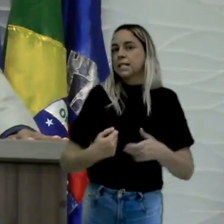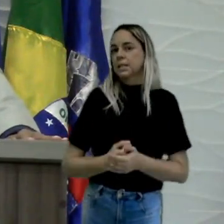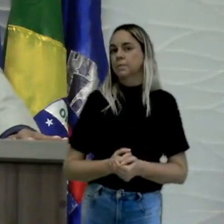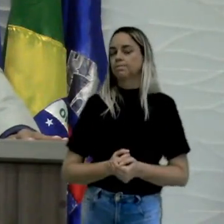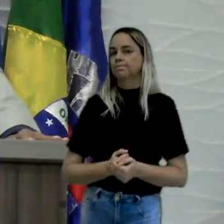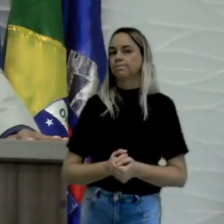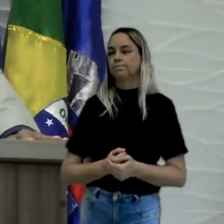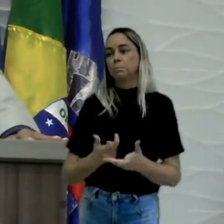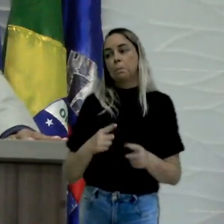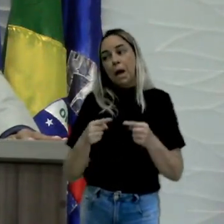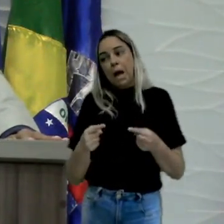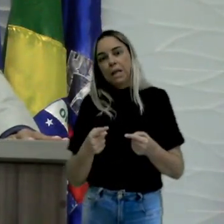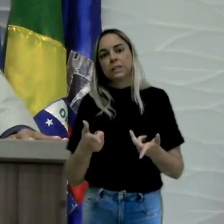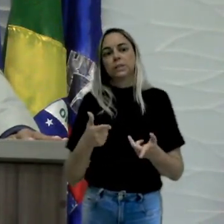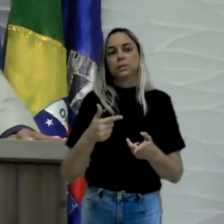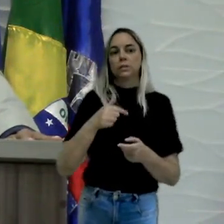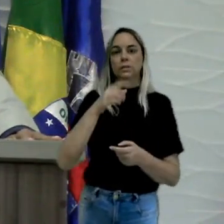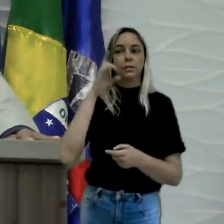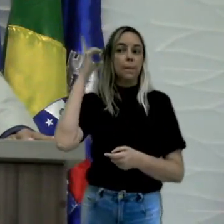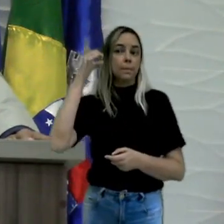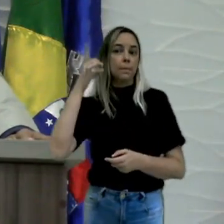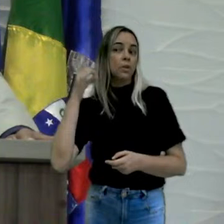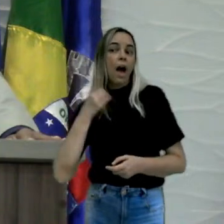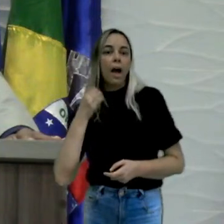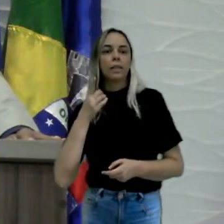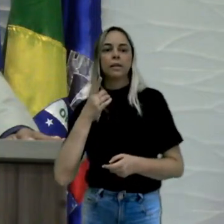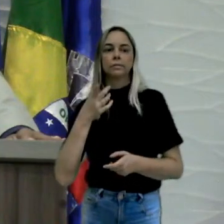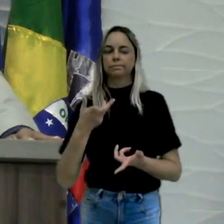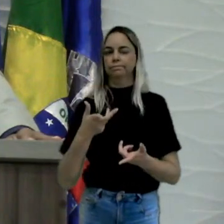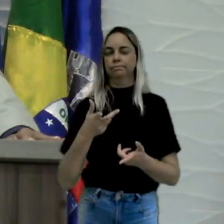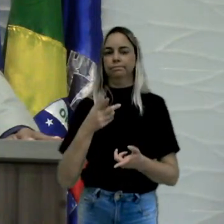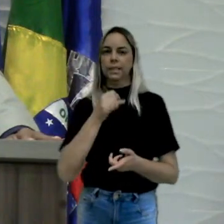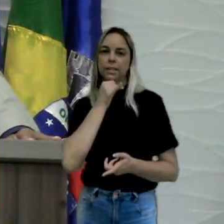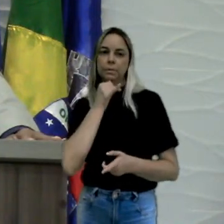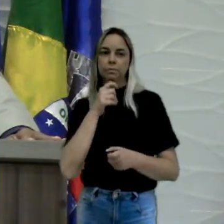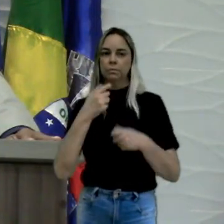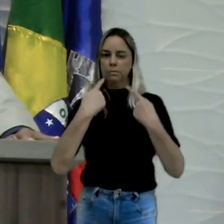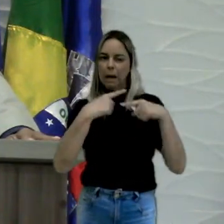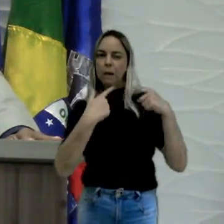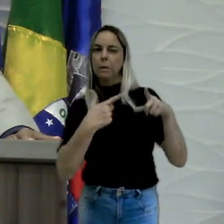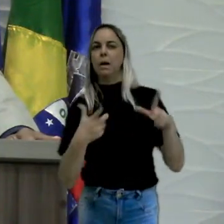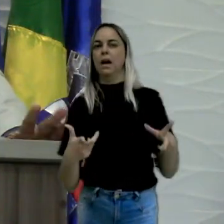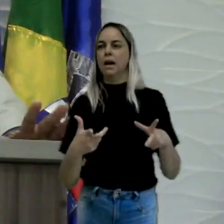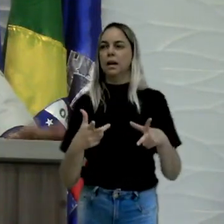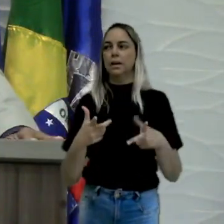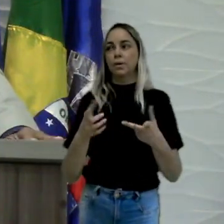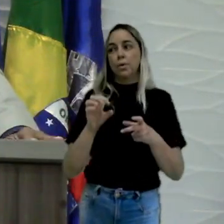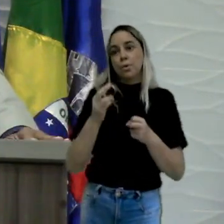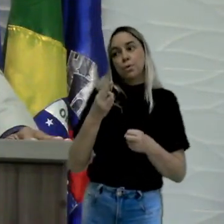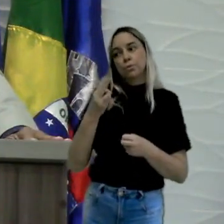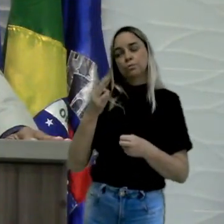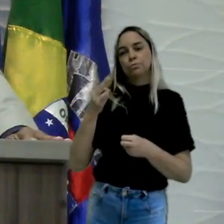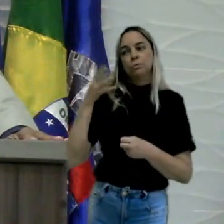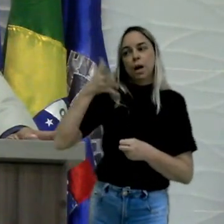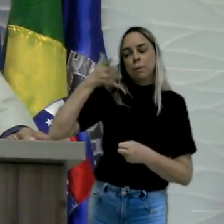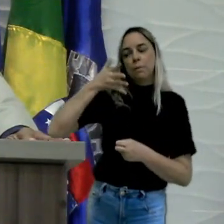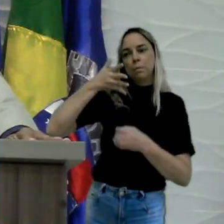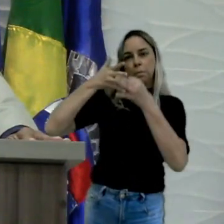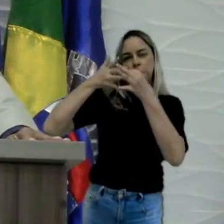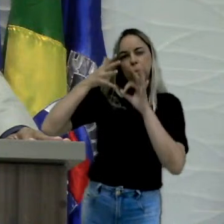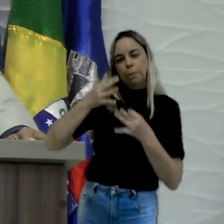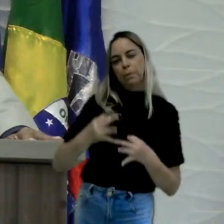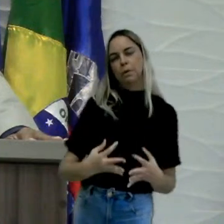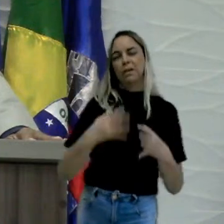mete o cacete em deputada, empresário, e fica o discurso inteiro falando